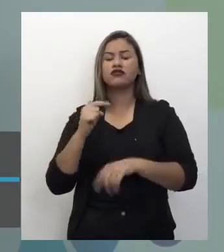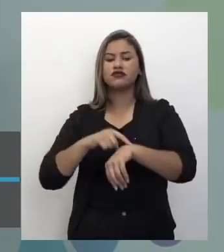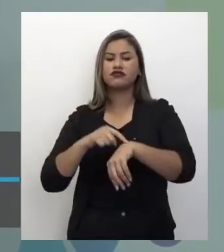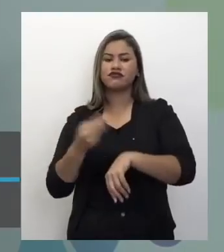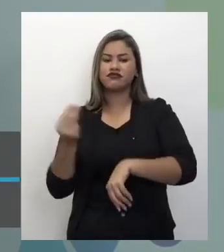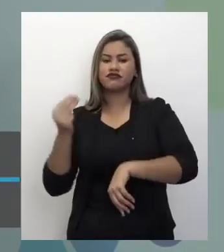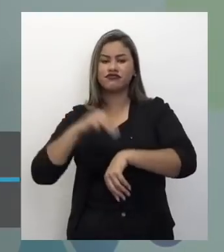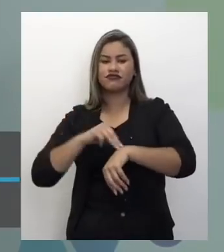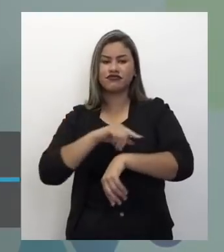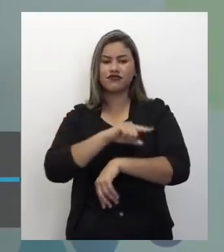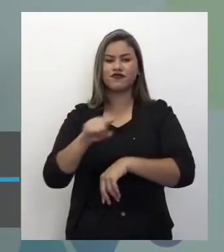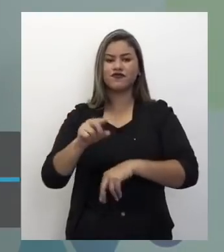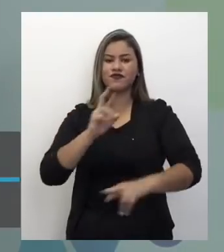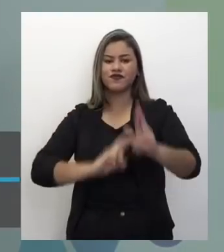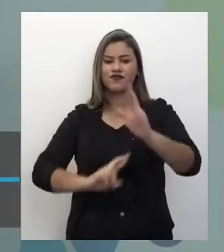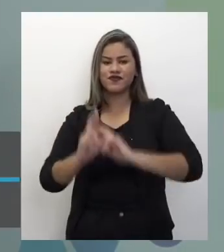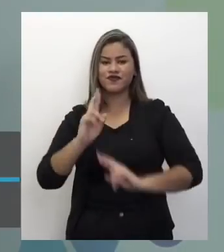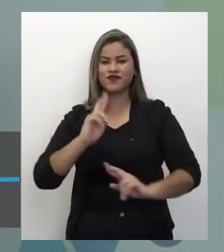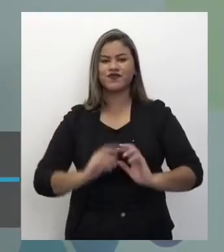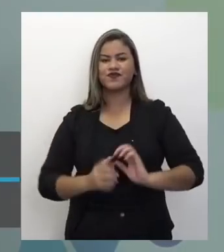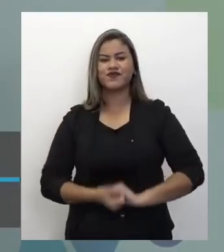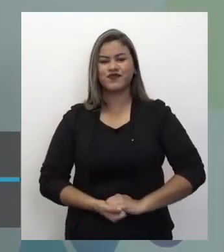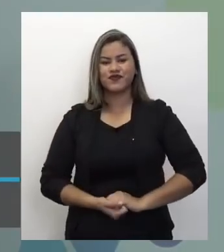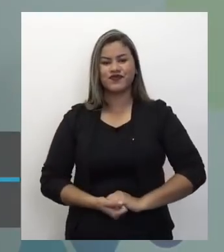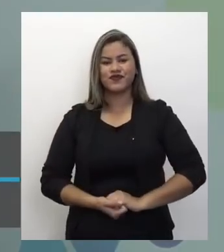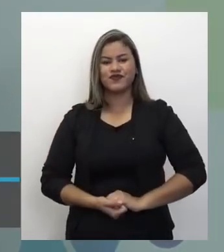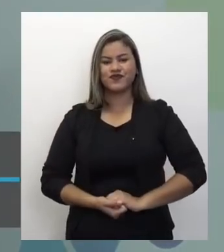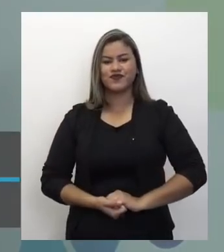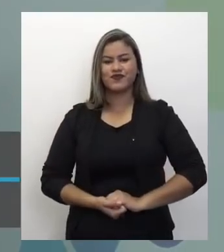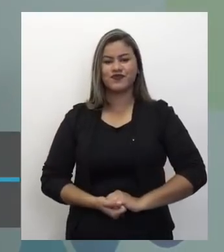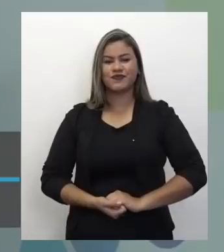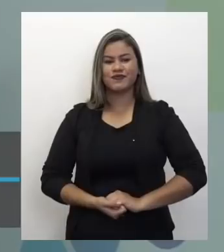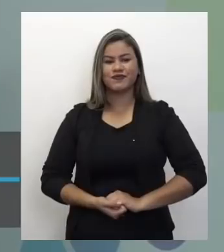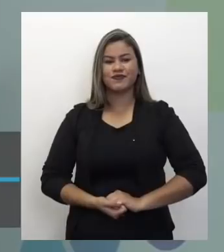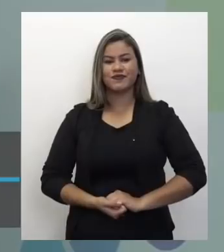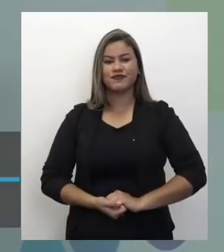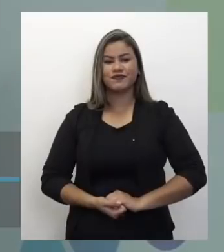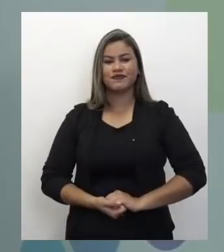minutos para vocês contarem aqui para mim e para a professora Márcia.